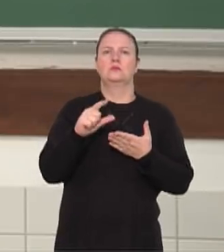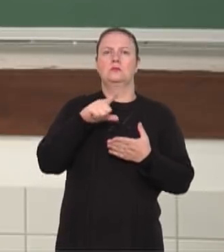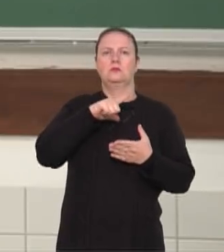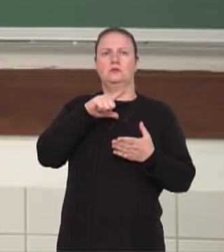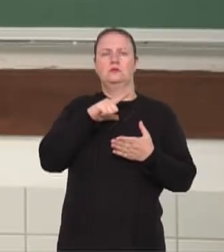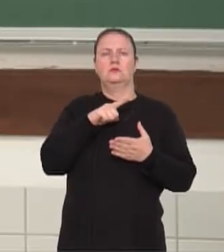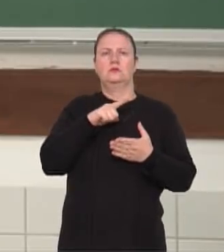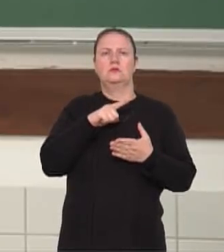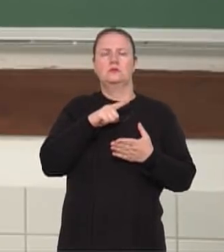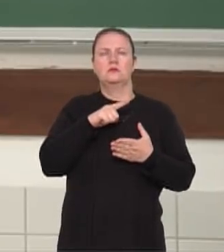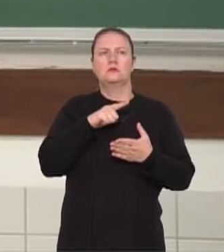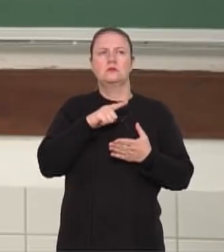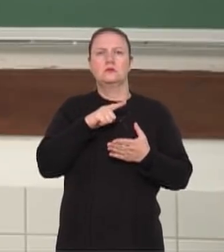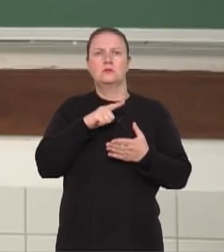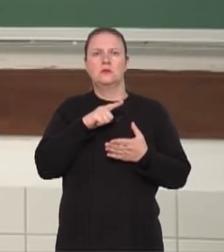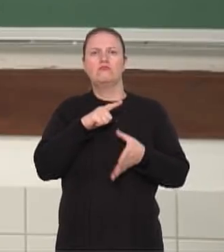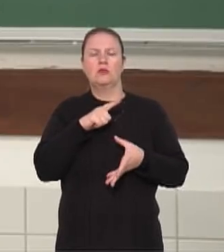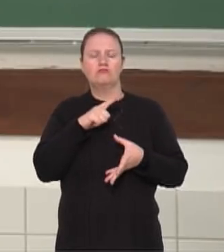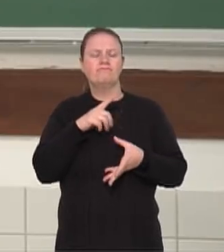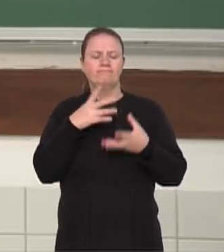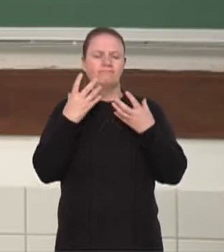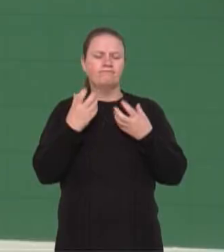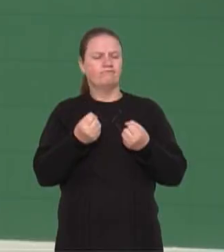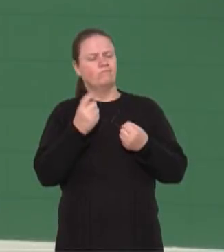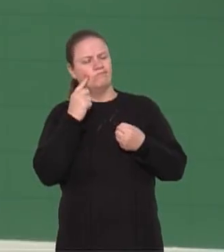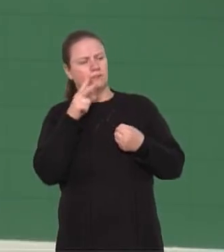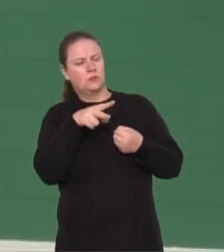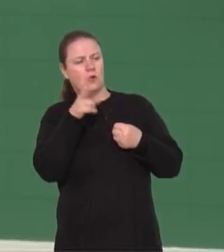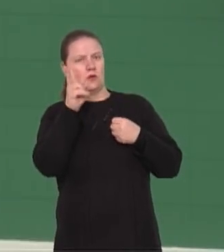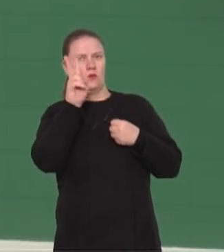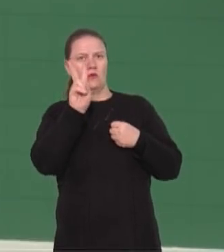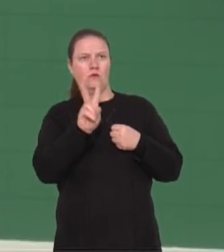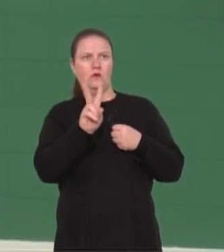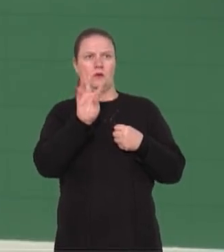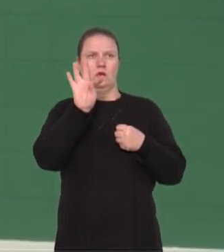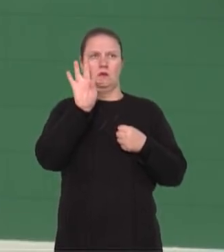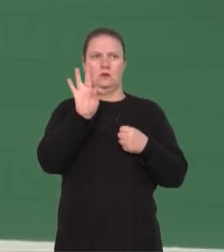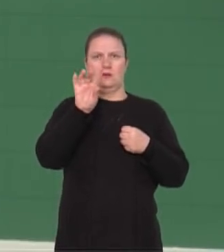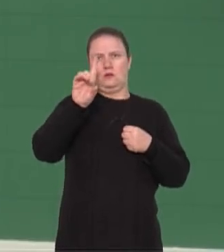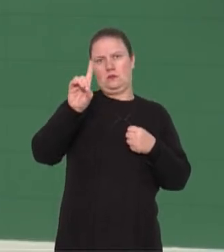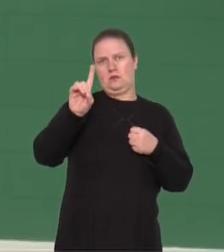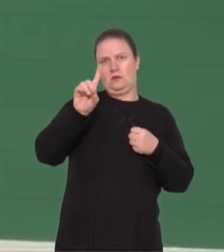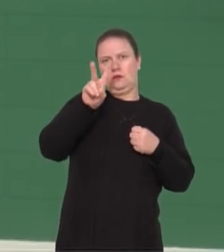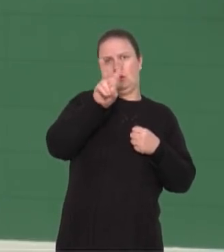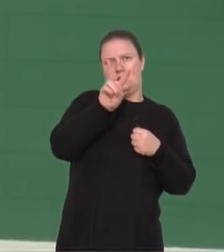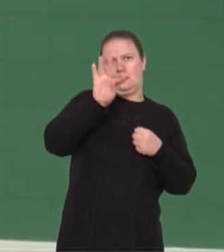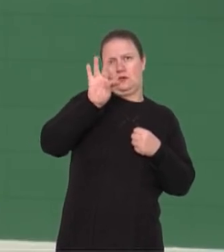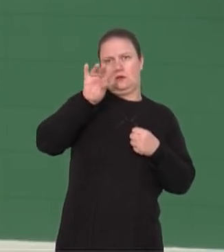ali o reconhecimento pela sigla VTD.